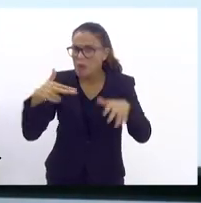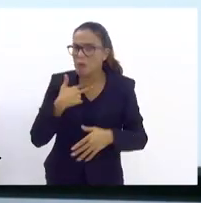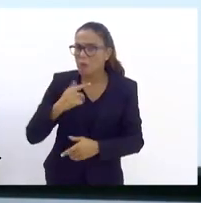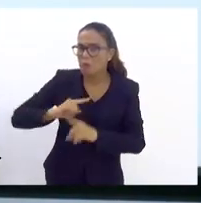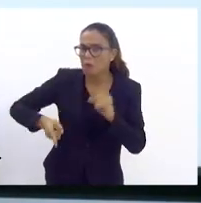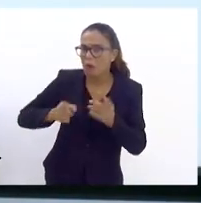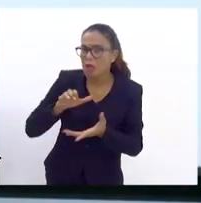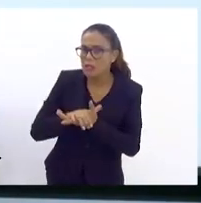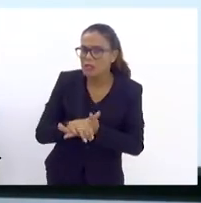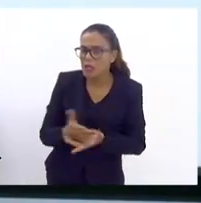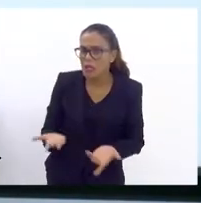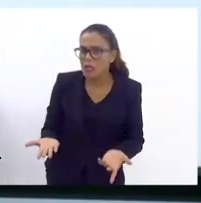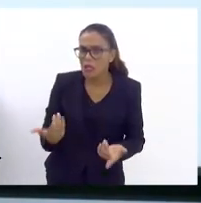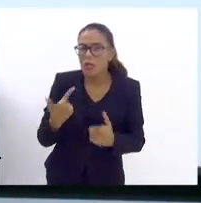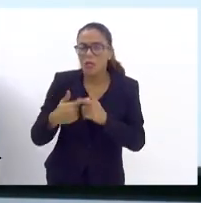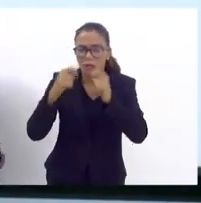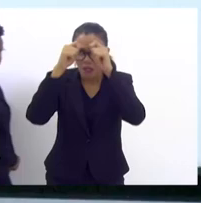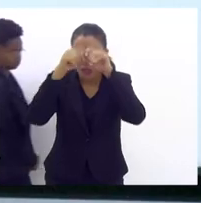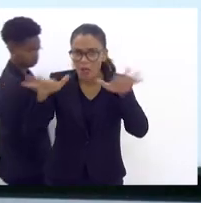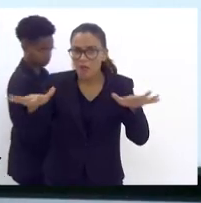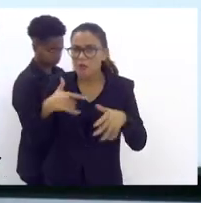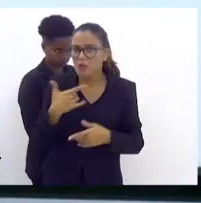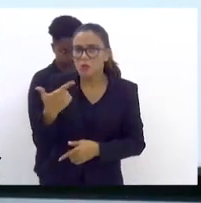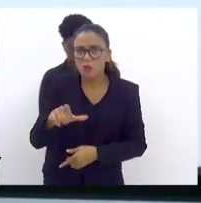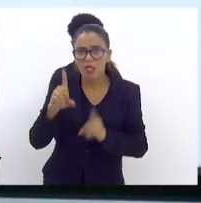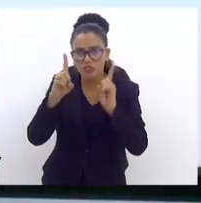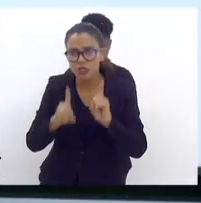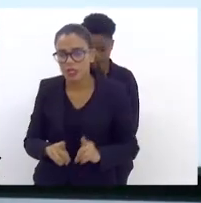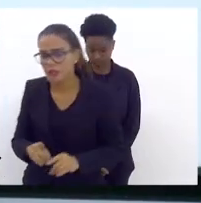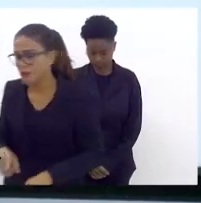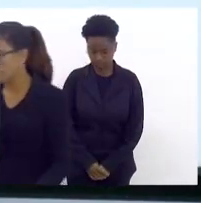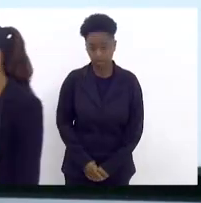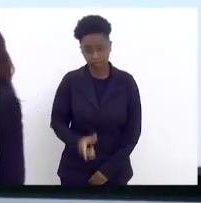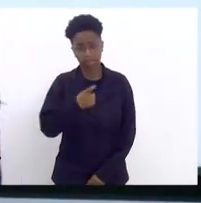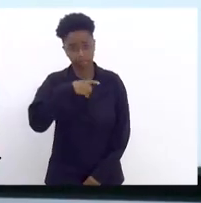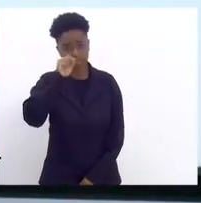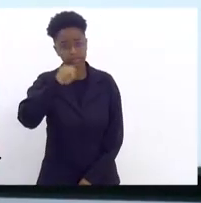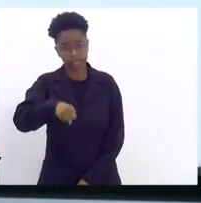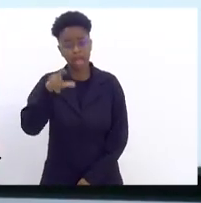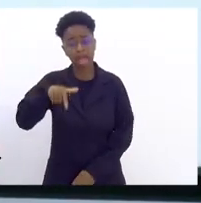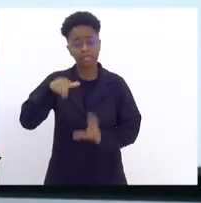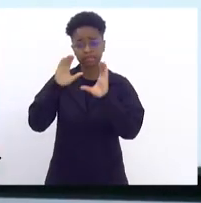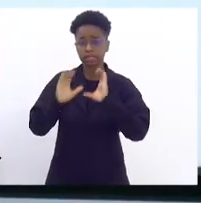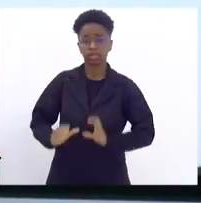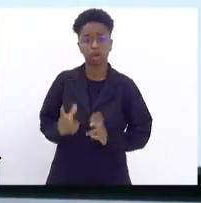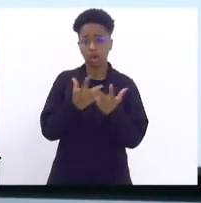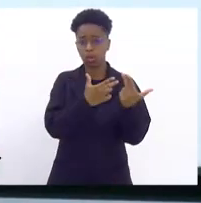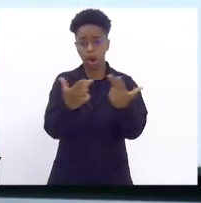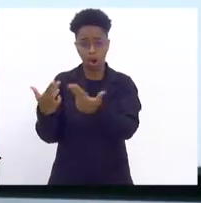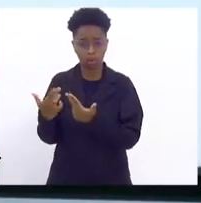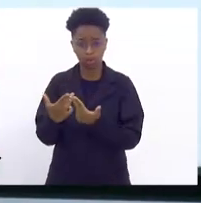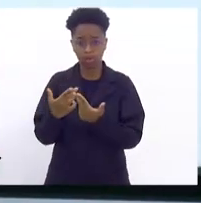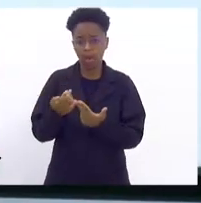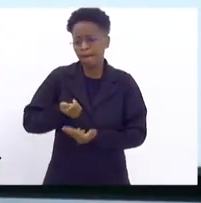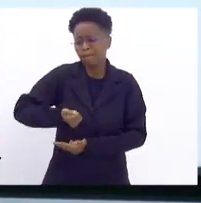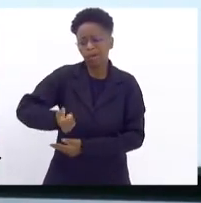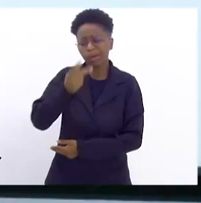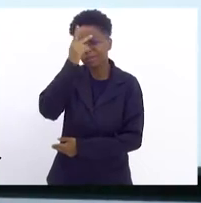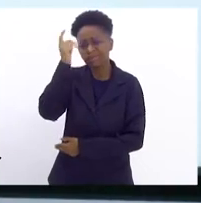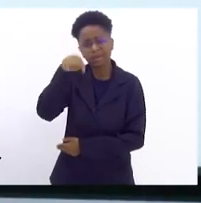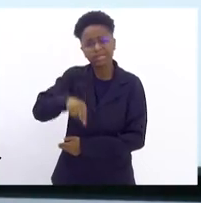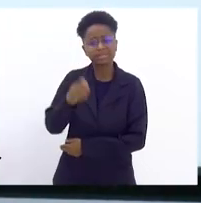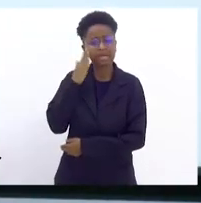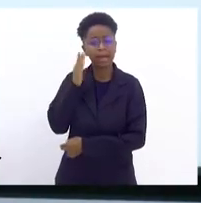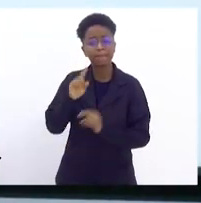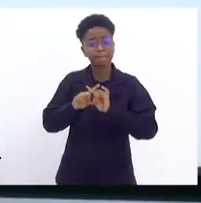porque autista não tem direitos como qualquer outra pessoa é claro que tem é um cidadão poucos aqui sabem